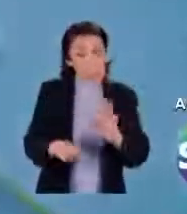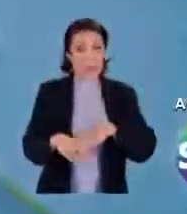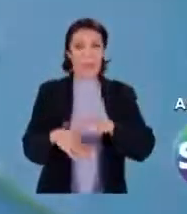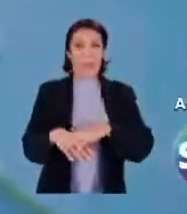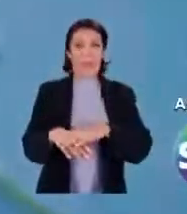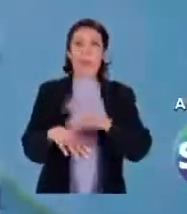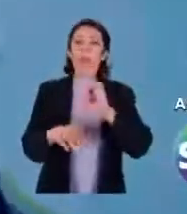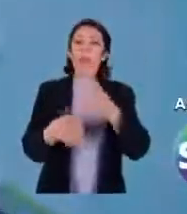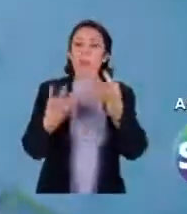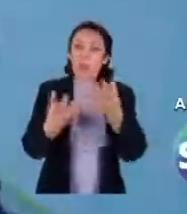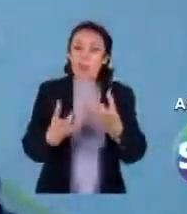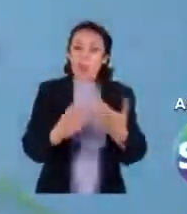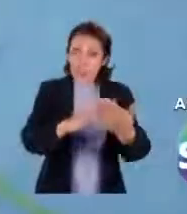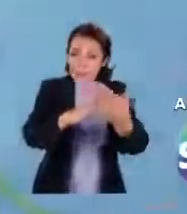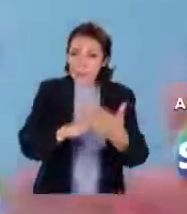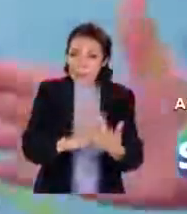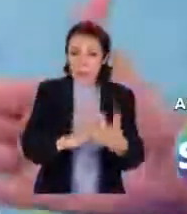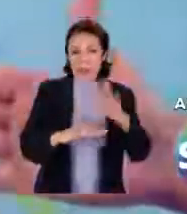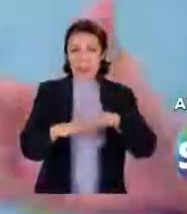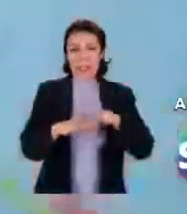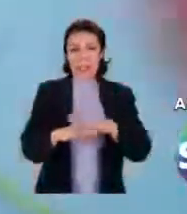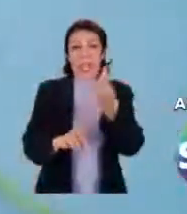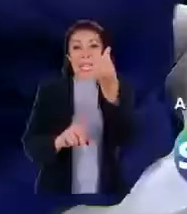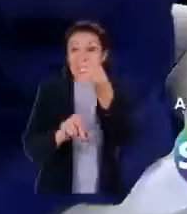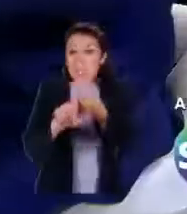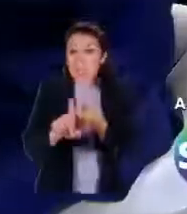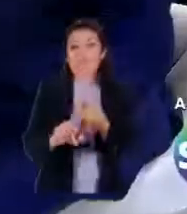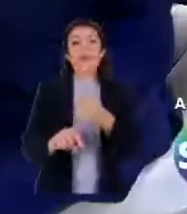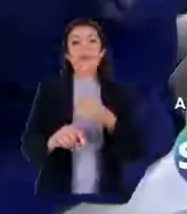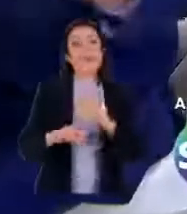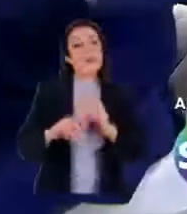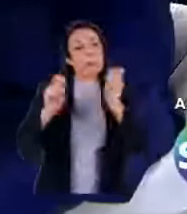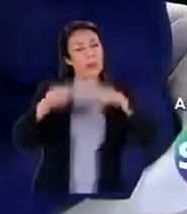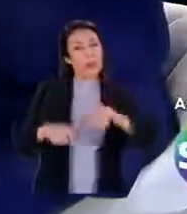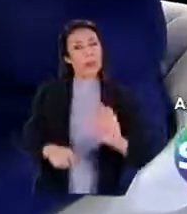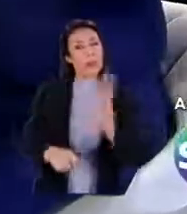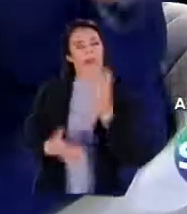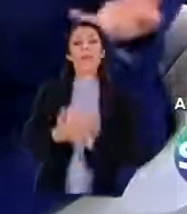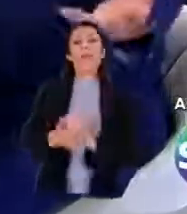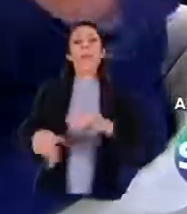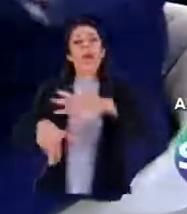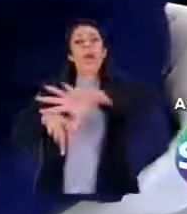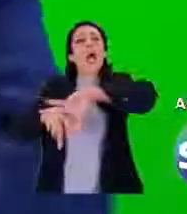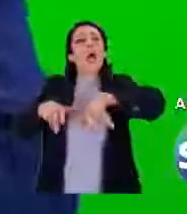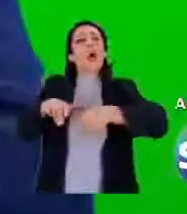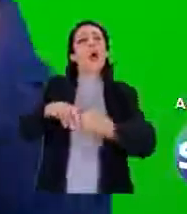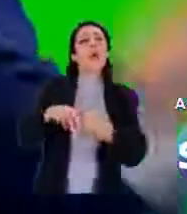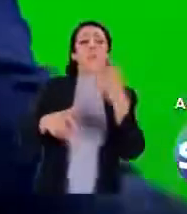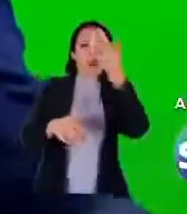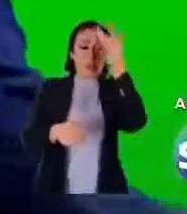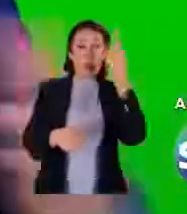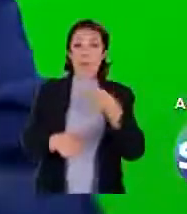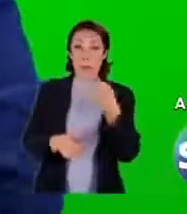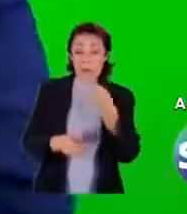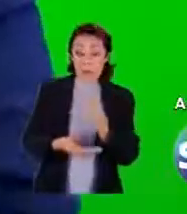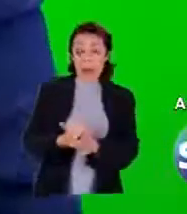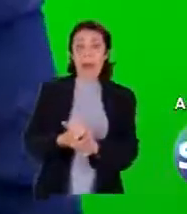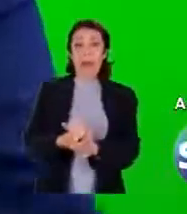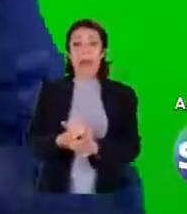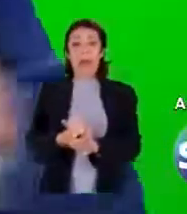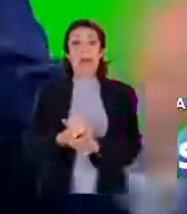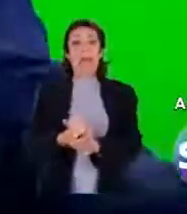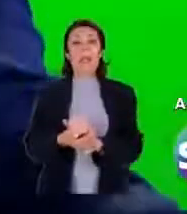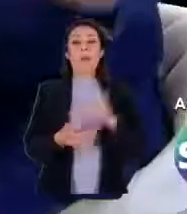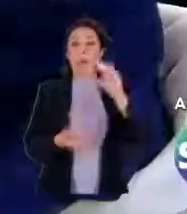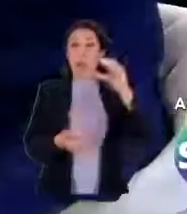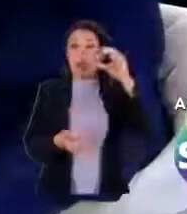passe a bola para mim que eu resolvi isso nos seis primeiros meses corrupção que todo mundo fala todo mundo falou corrupção tirar o a